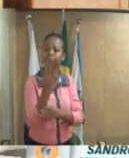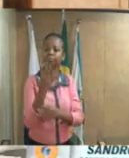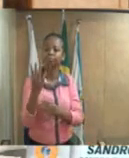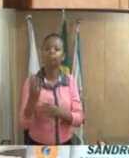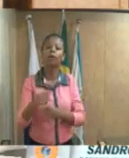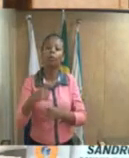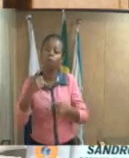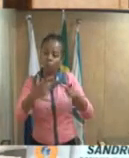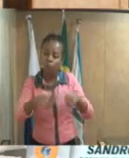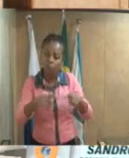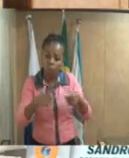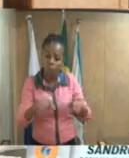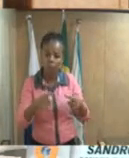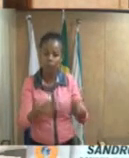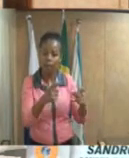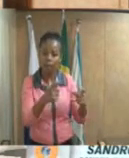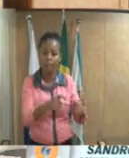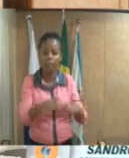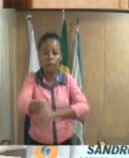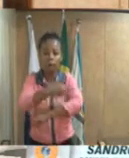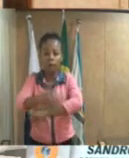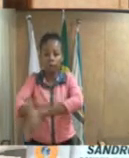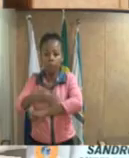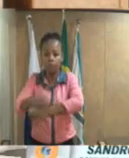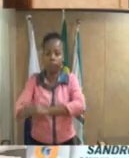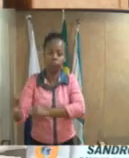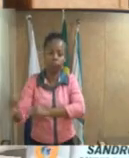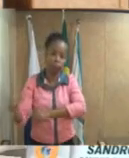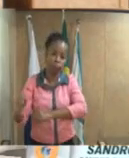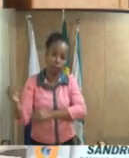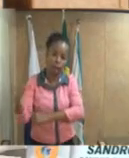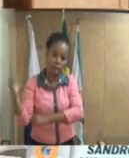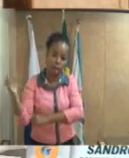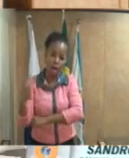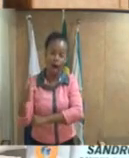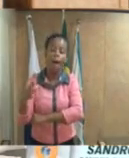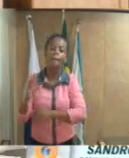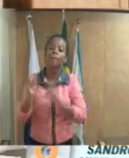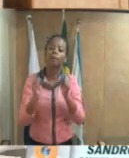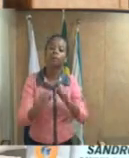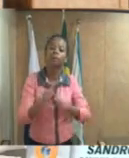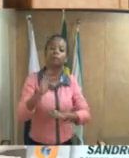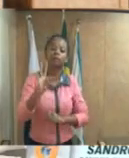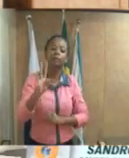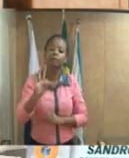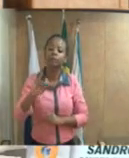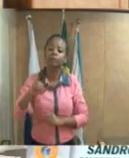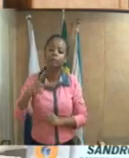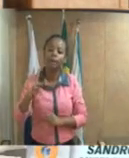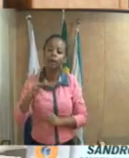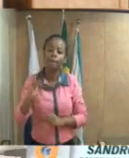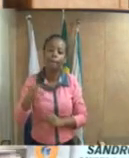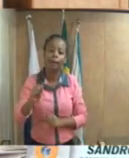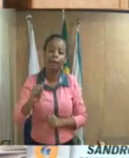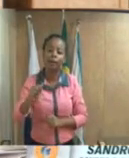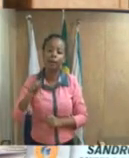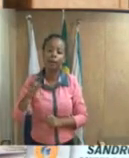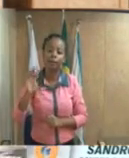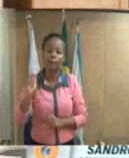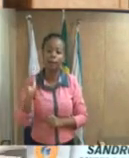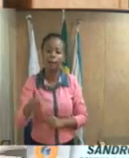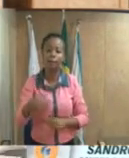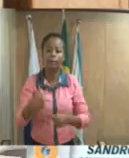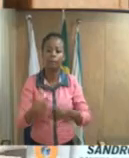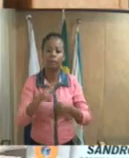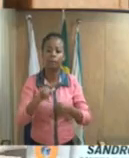na confluência das ruas Itamaracá e Itacibá, localizadas no bairro Itatiaia, primeiro distrito deste